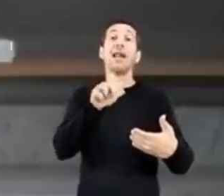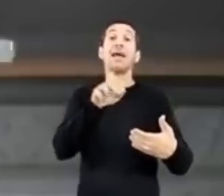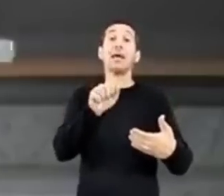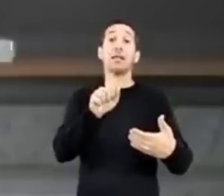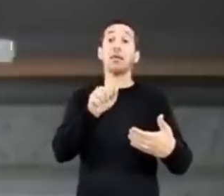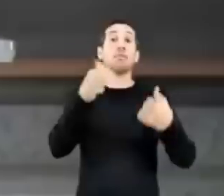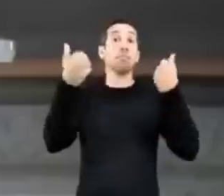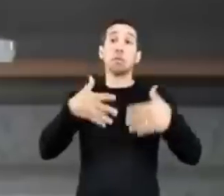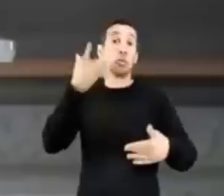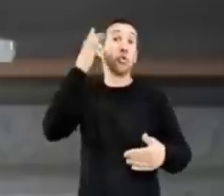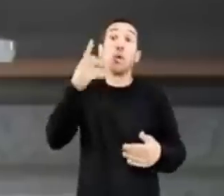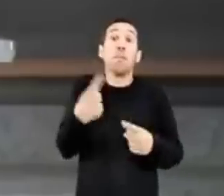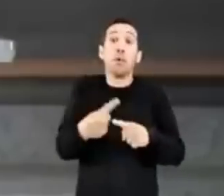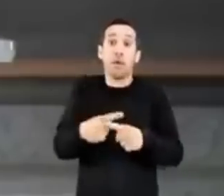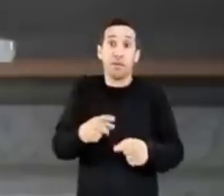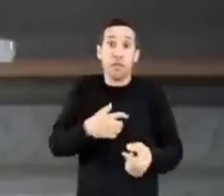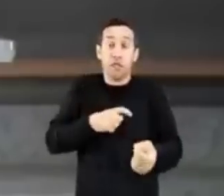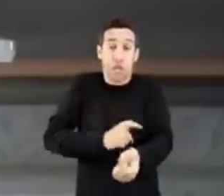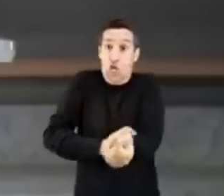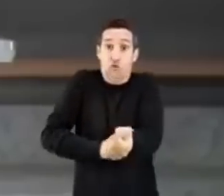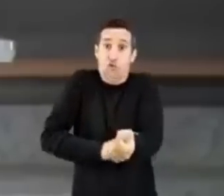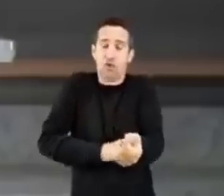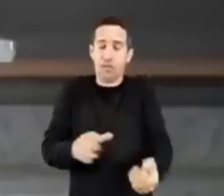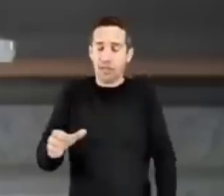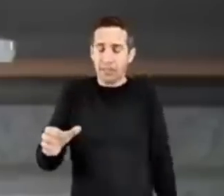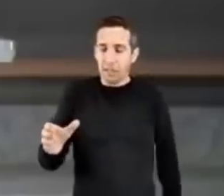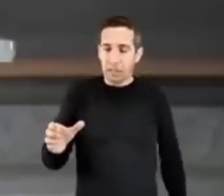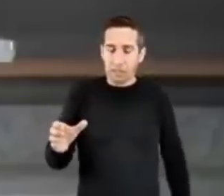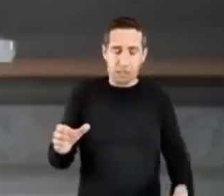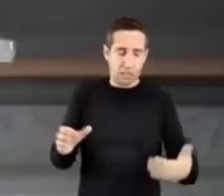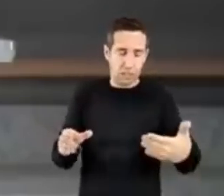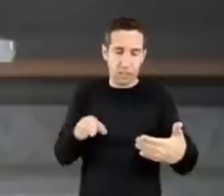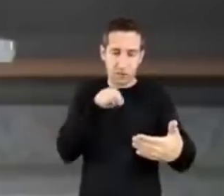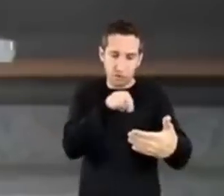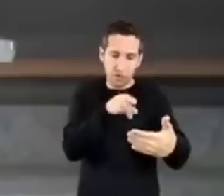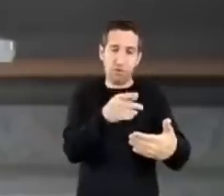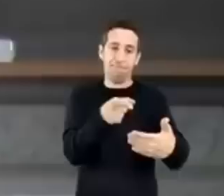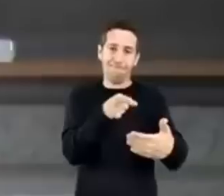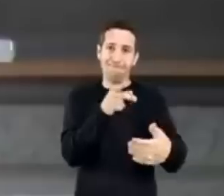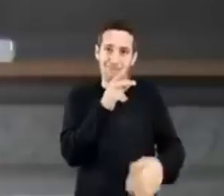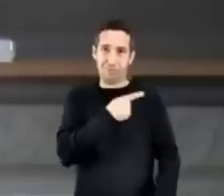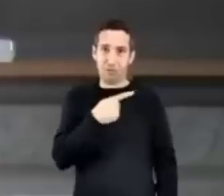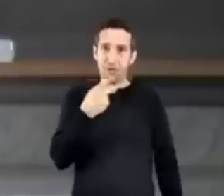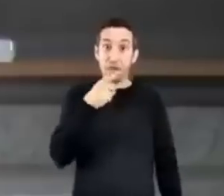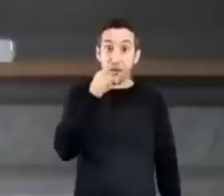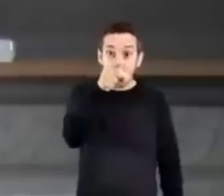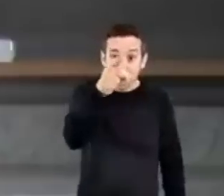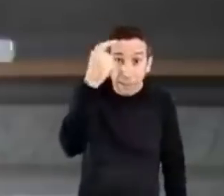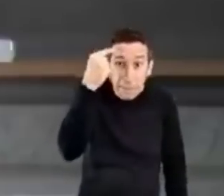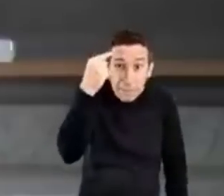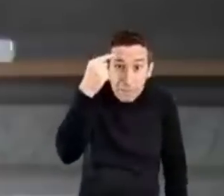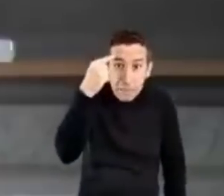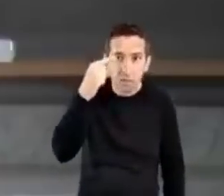liguei lá tava nervosa e tal e você dizendo assim você que está pensando em se matar